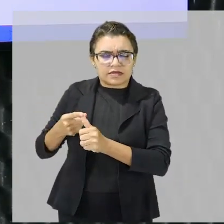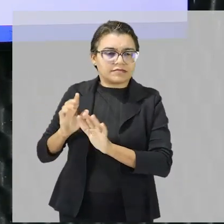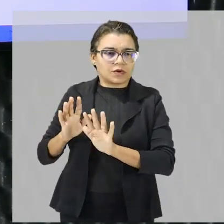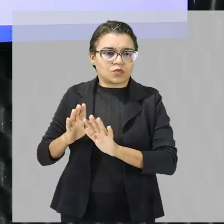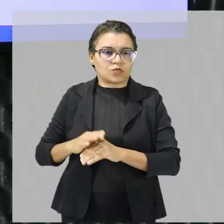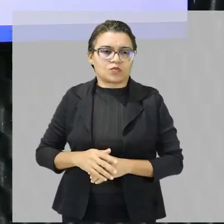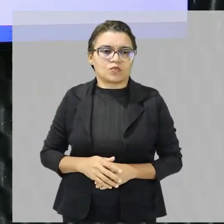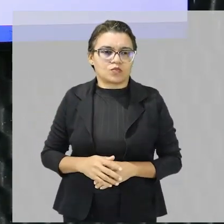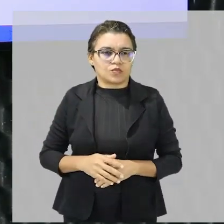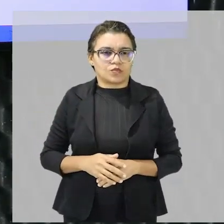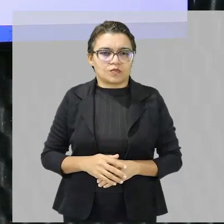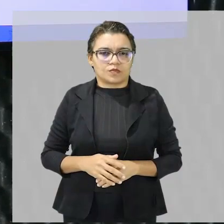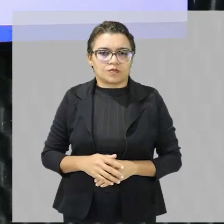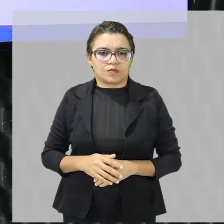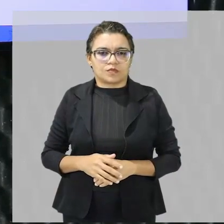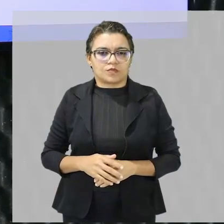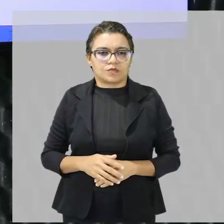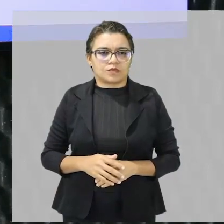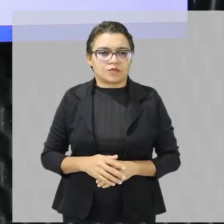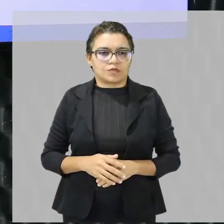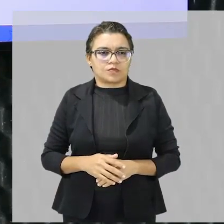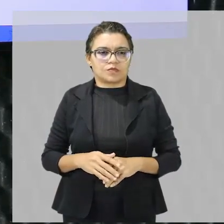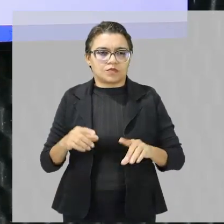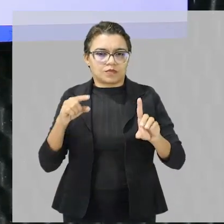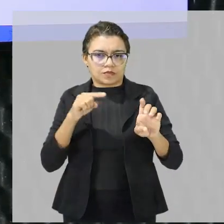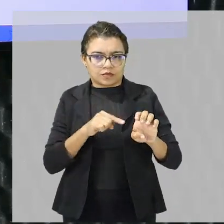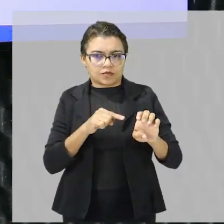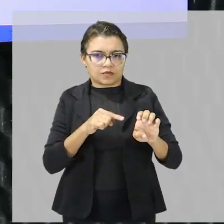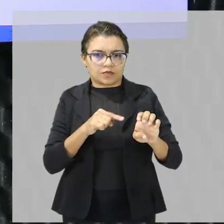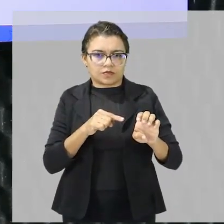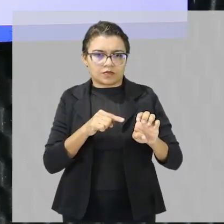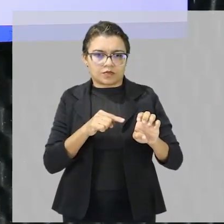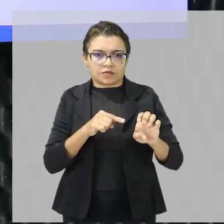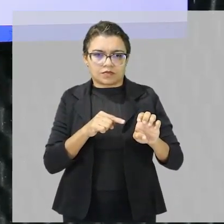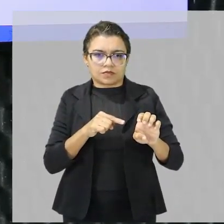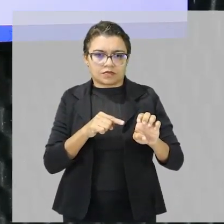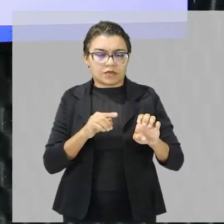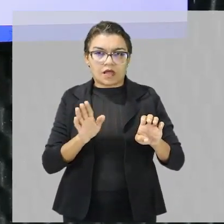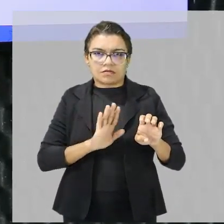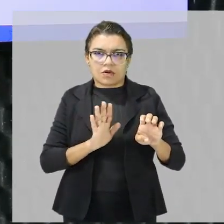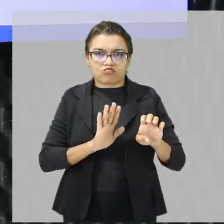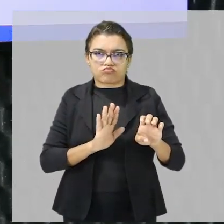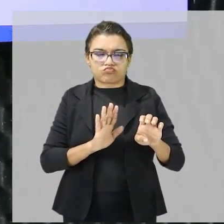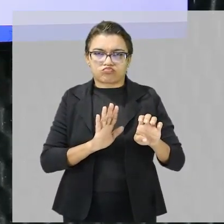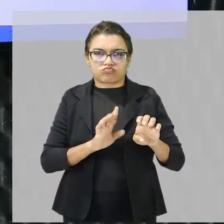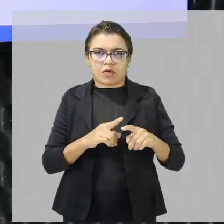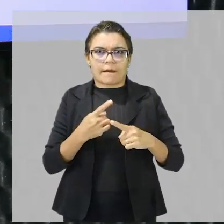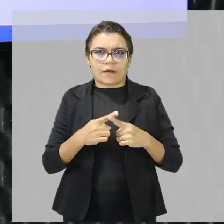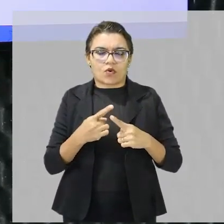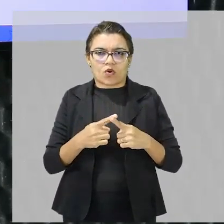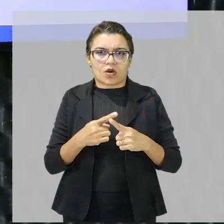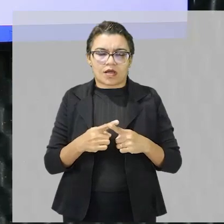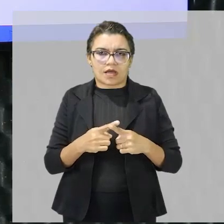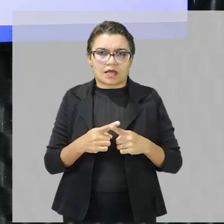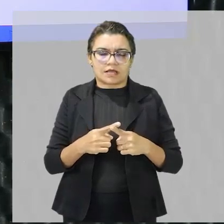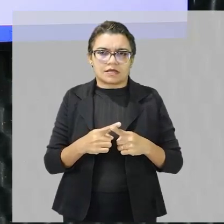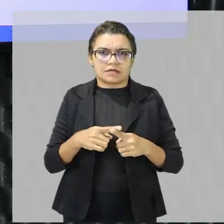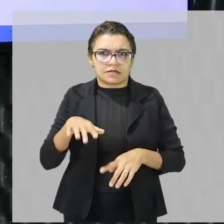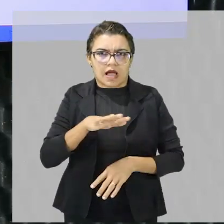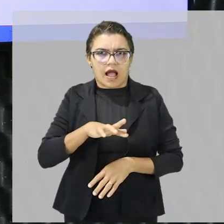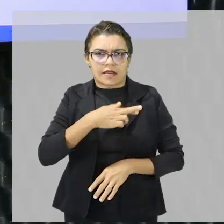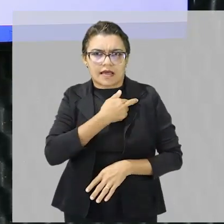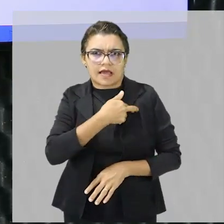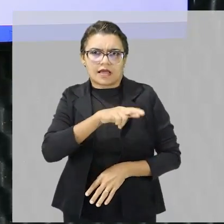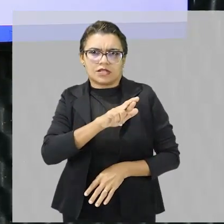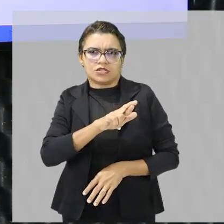vida humana é totalmente determinada por Deus. Não, também. Não há uma interferência religiosa,